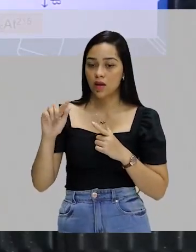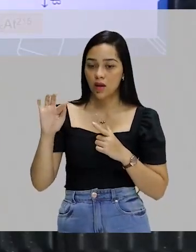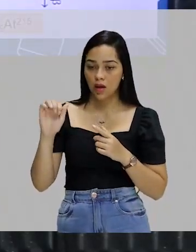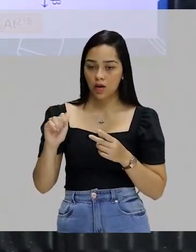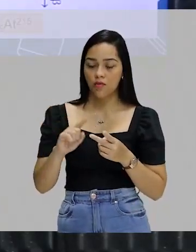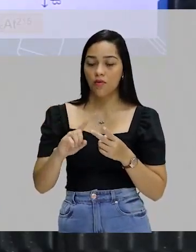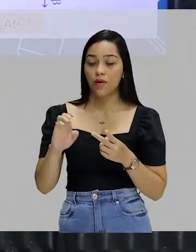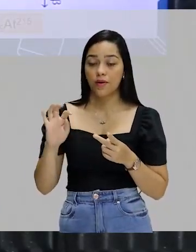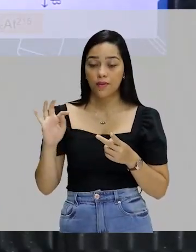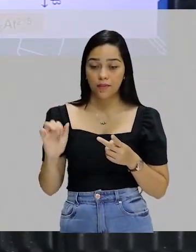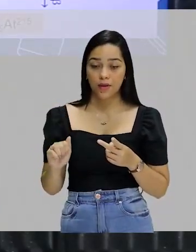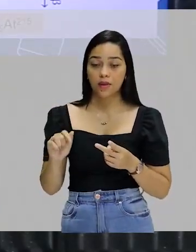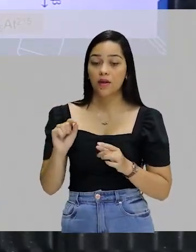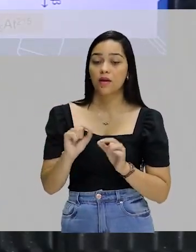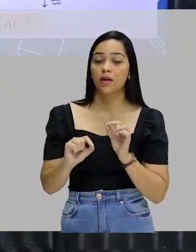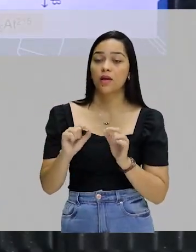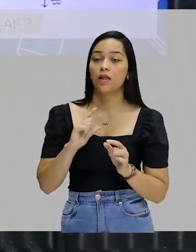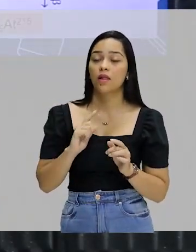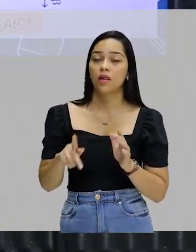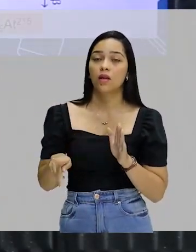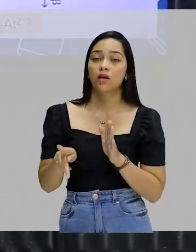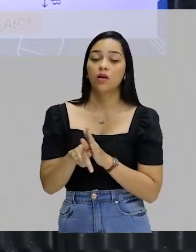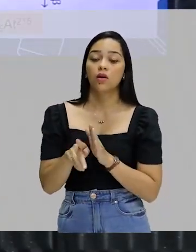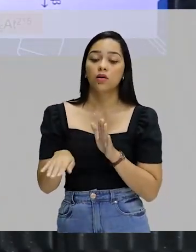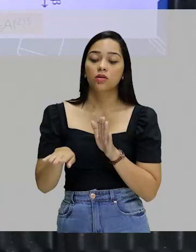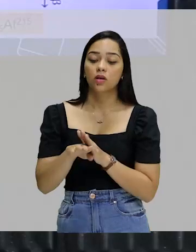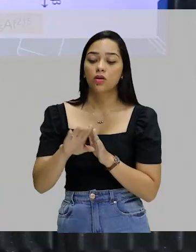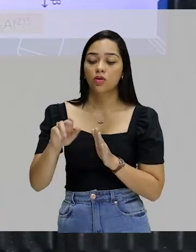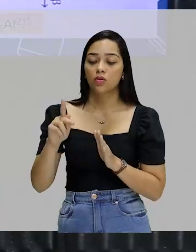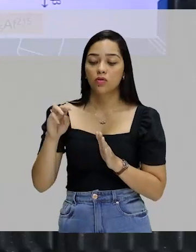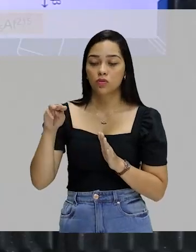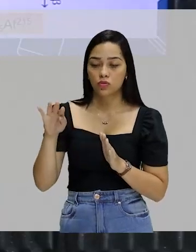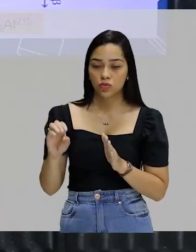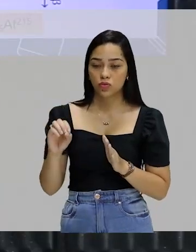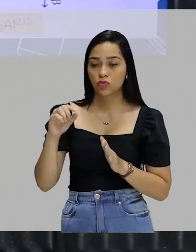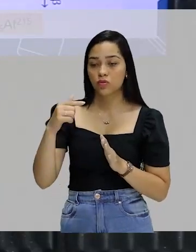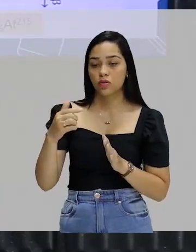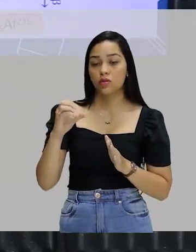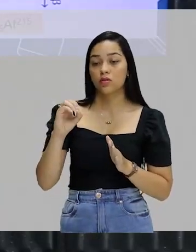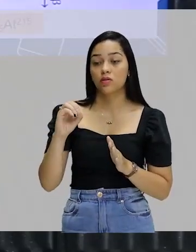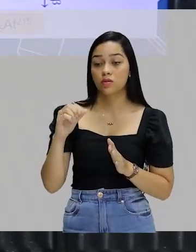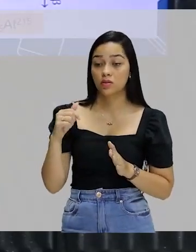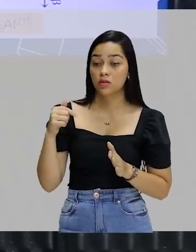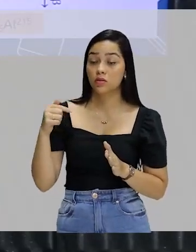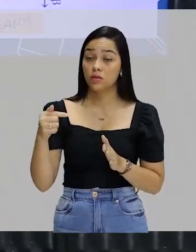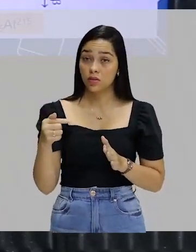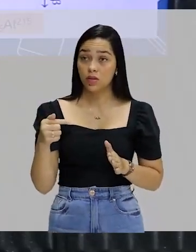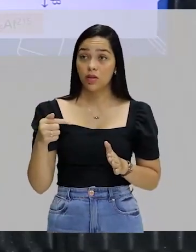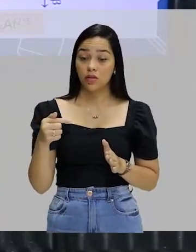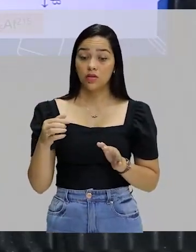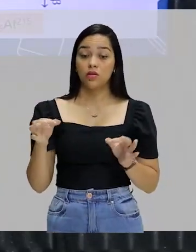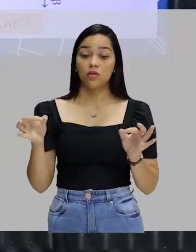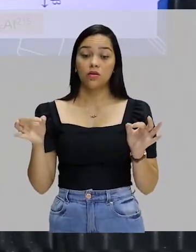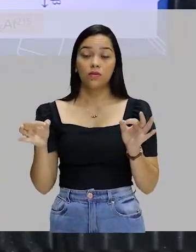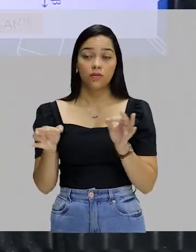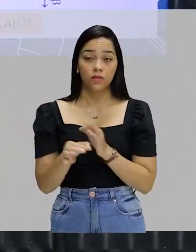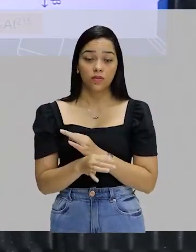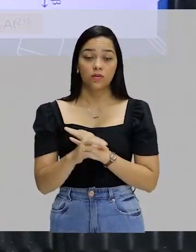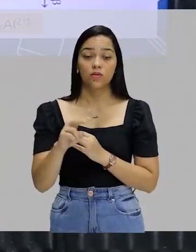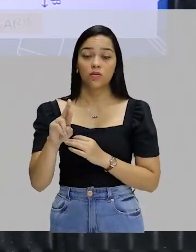beta até chegar no chumbo 207, certo? Então, o fim da série do